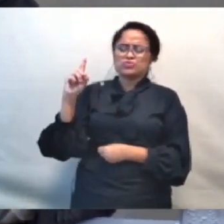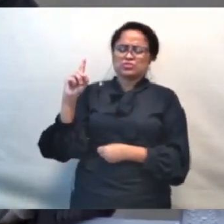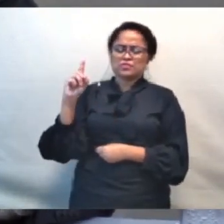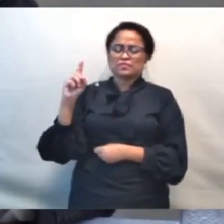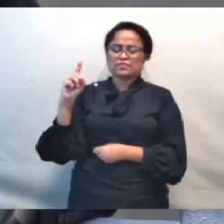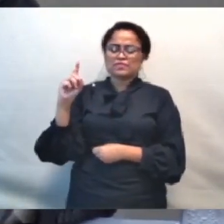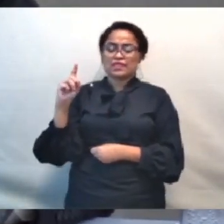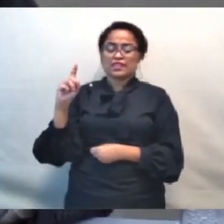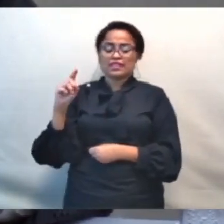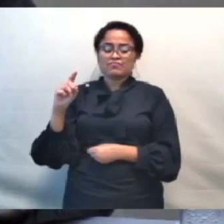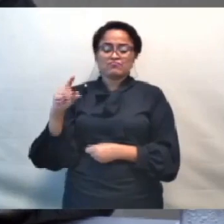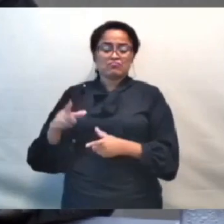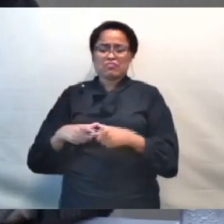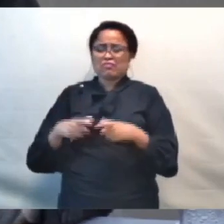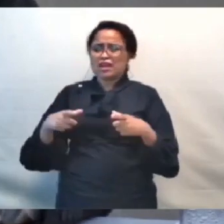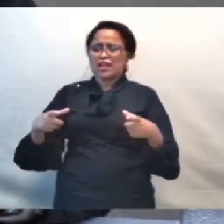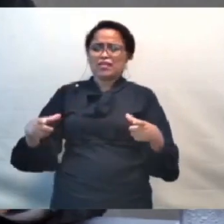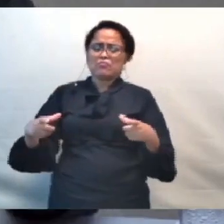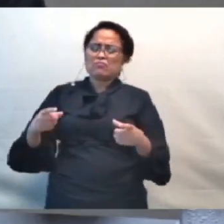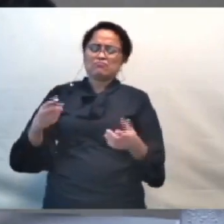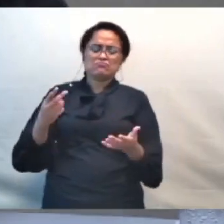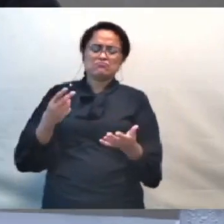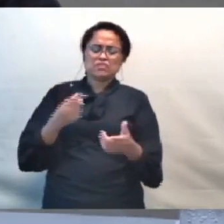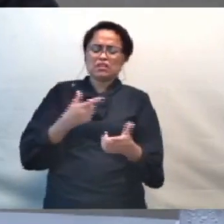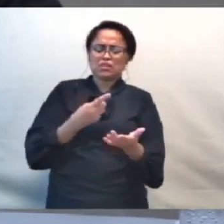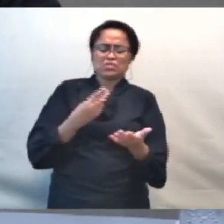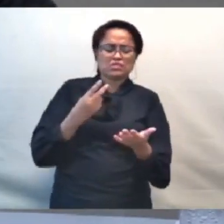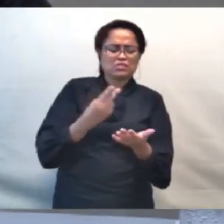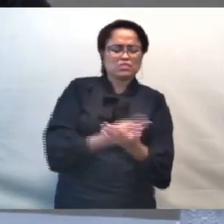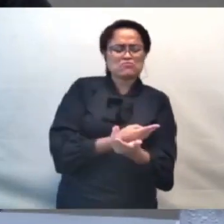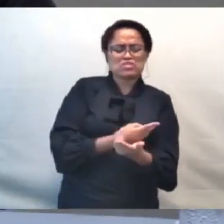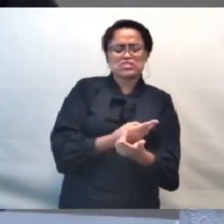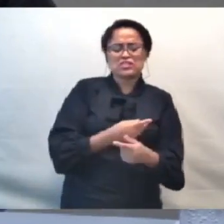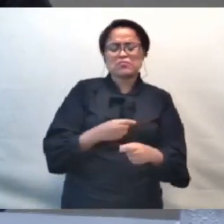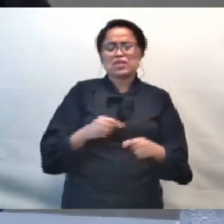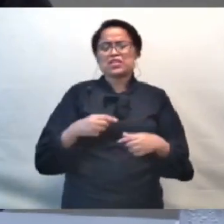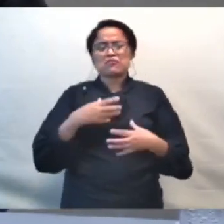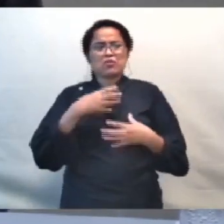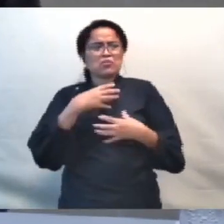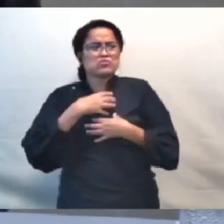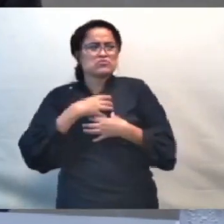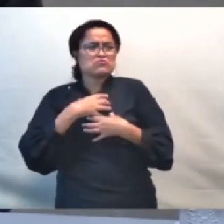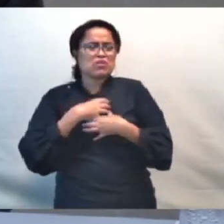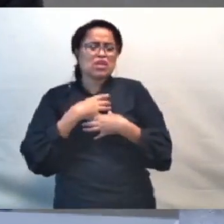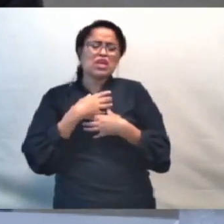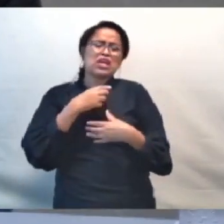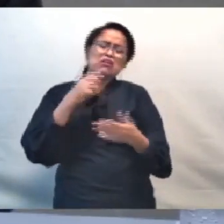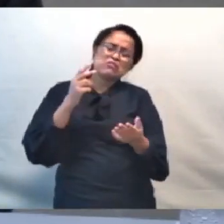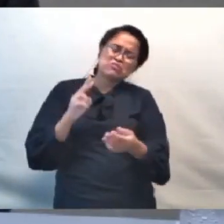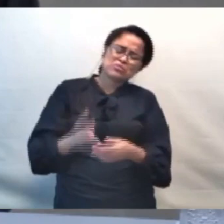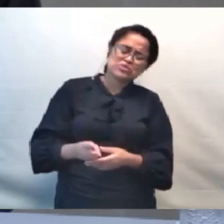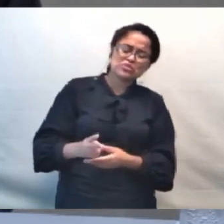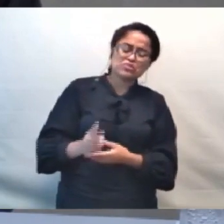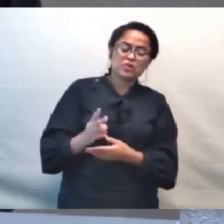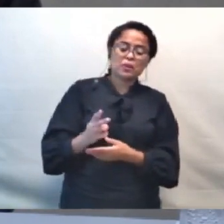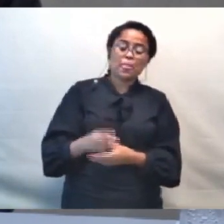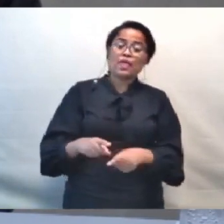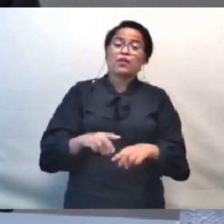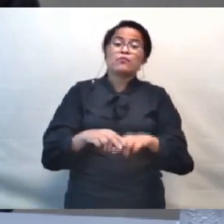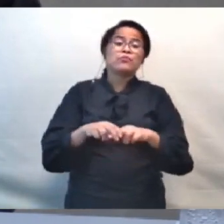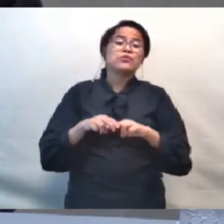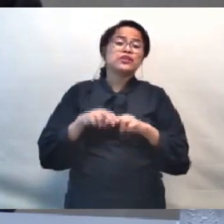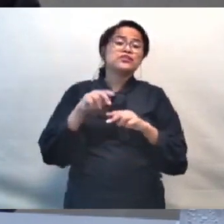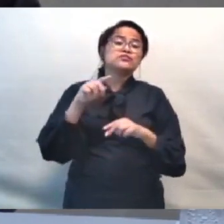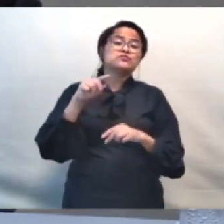jeito. As reclamações são as mesmas, os posicionamentos são os mesmos. Então, por isso que eu fiz a pergunta, porque quando a prefeitura vai